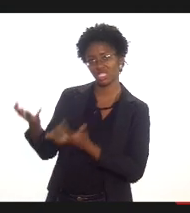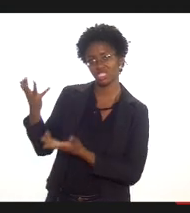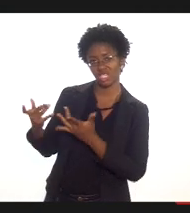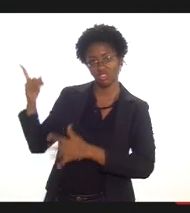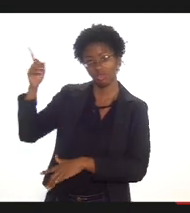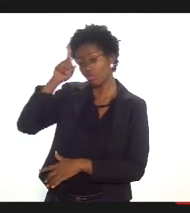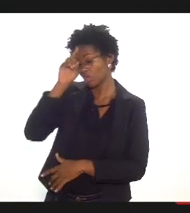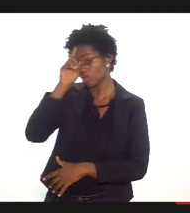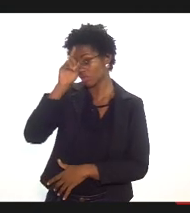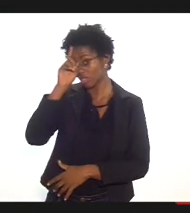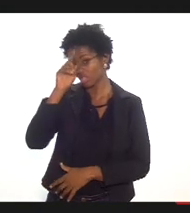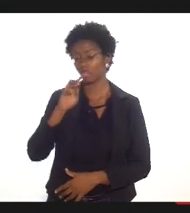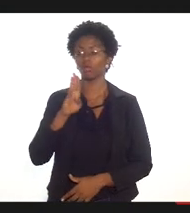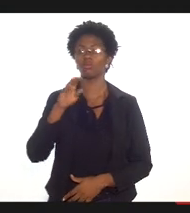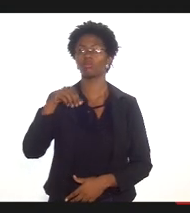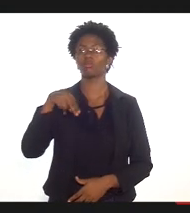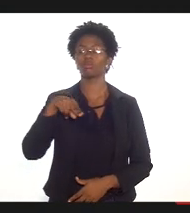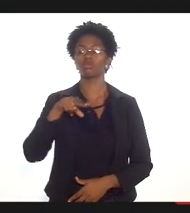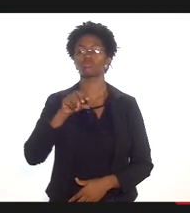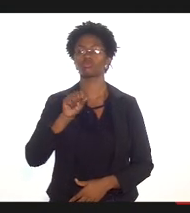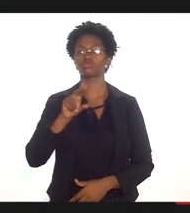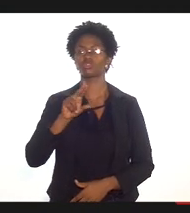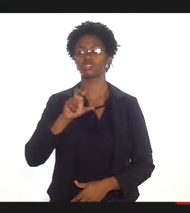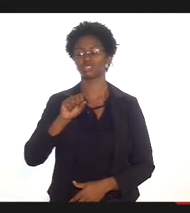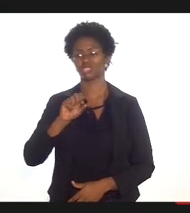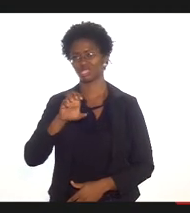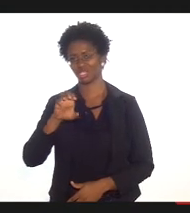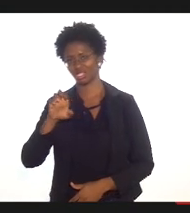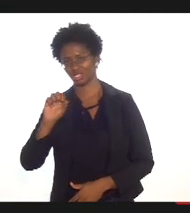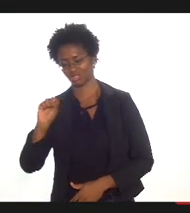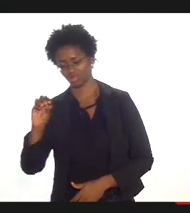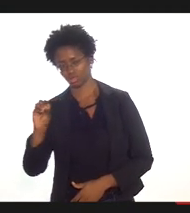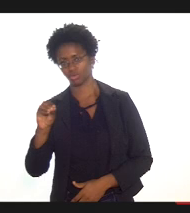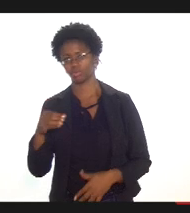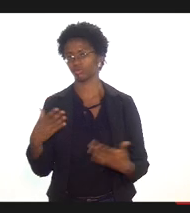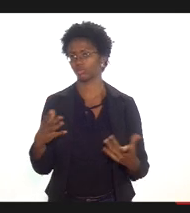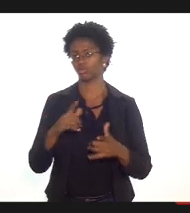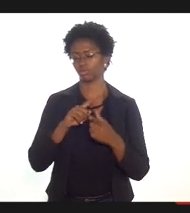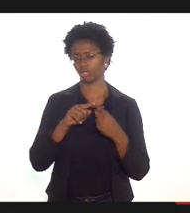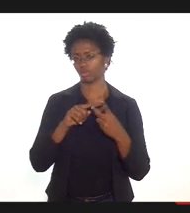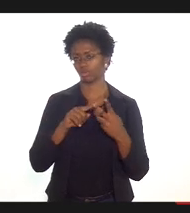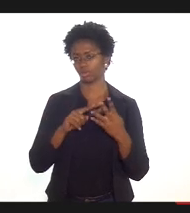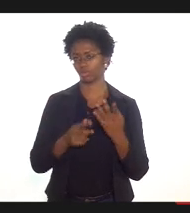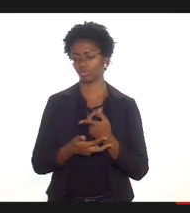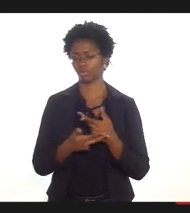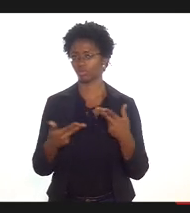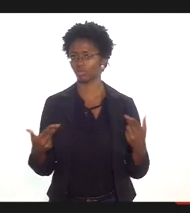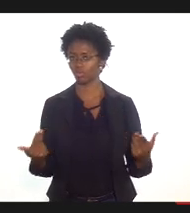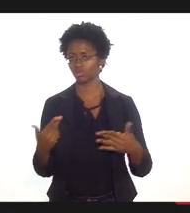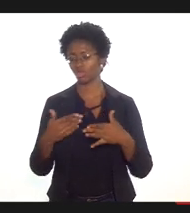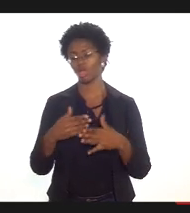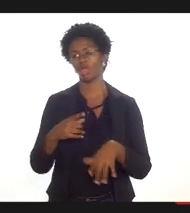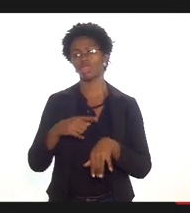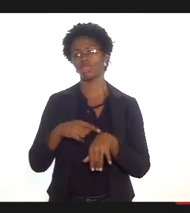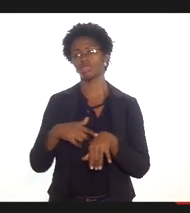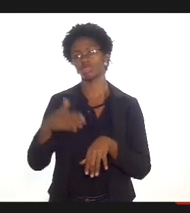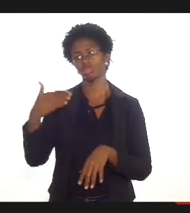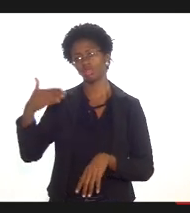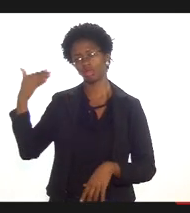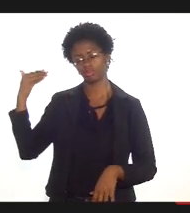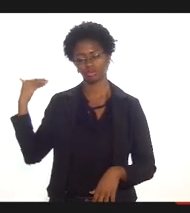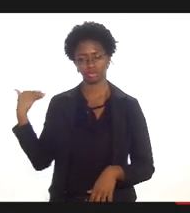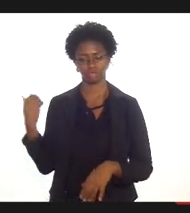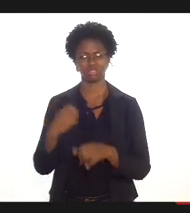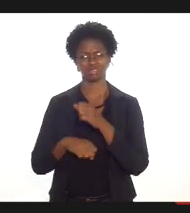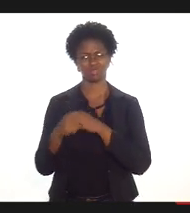Sucesso. Então, são uma série de questões, né? Já há algum tempo atrás, também no ano